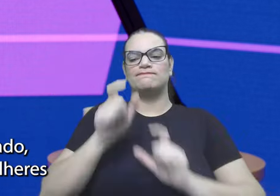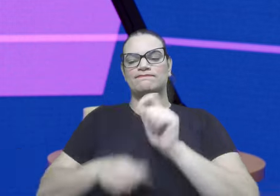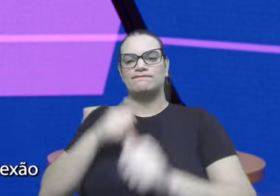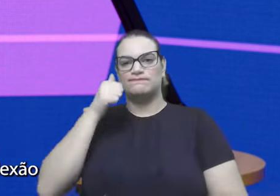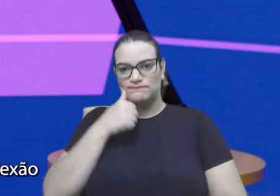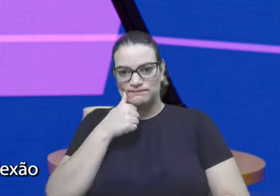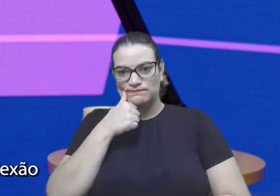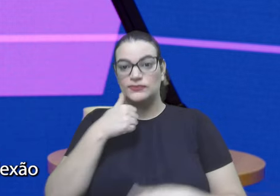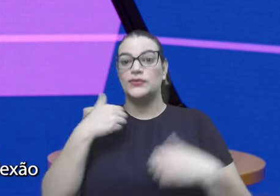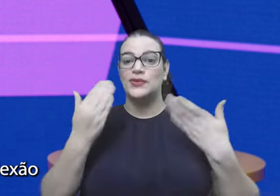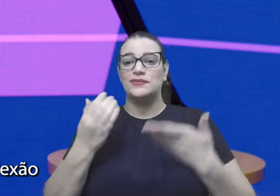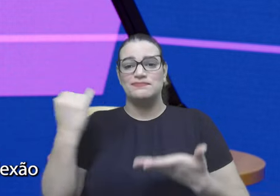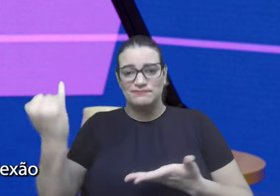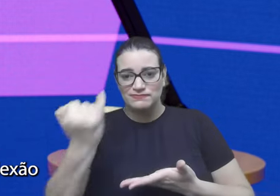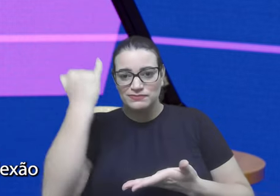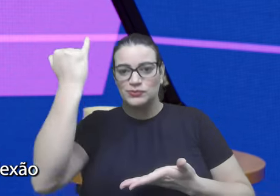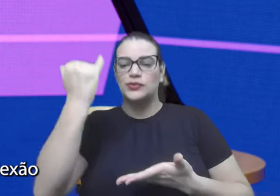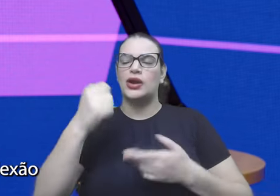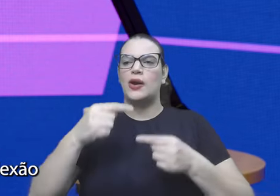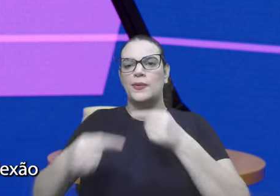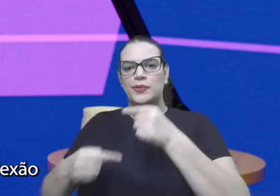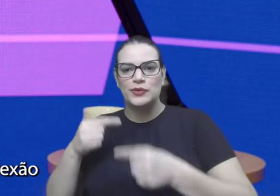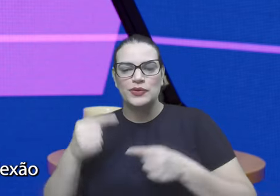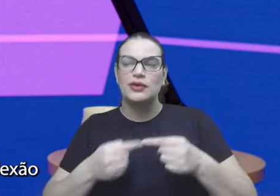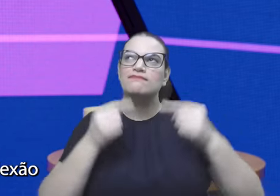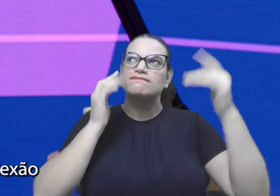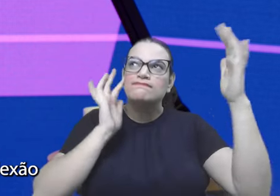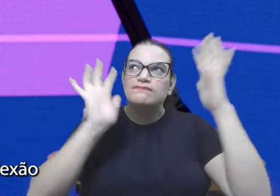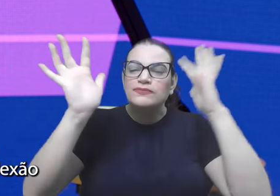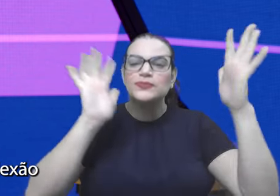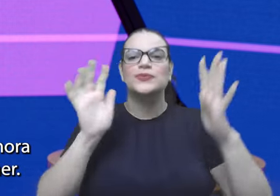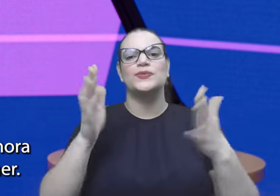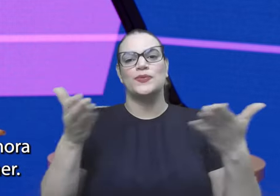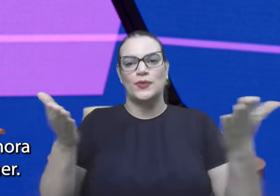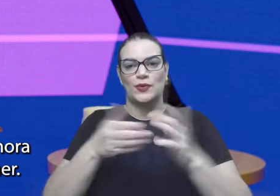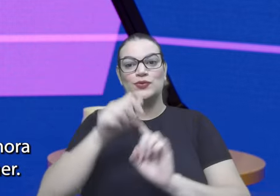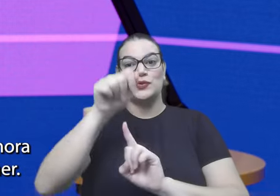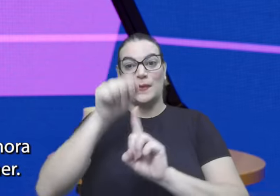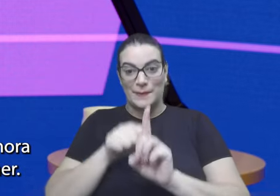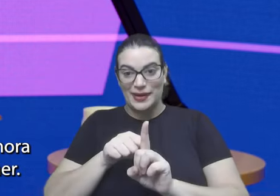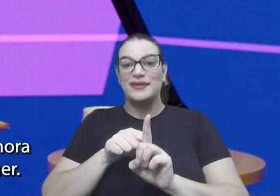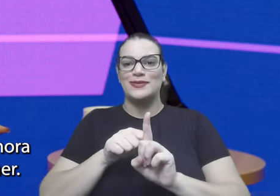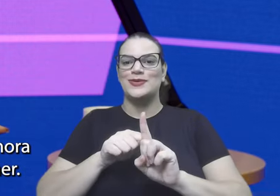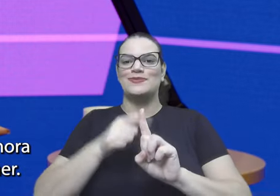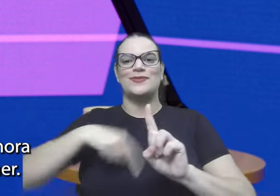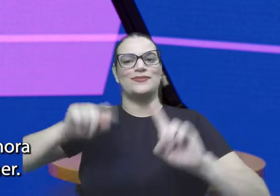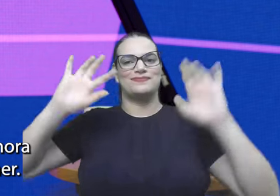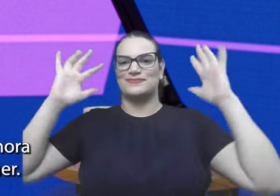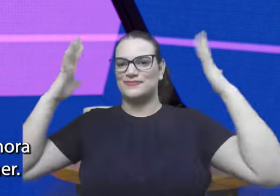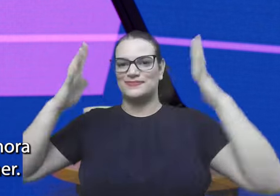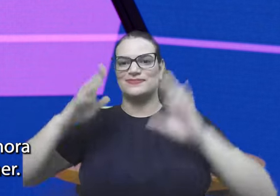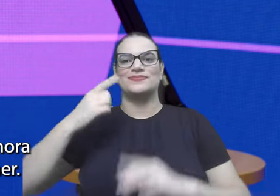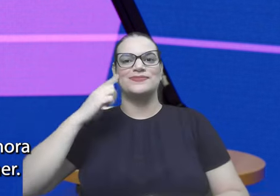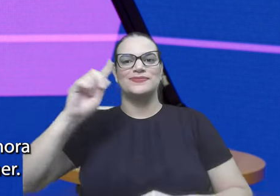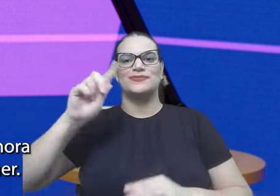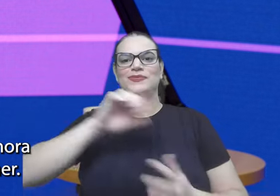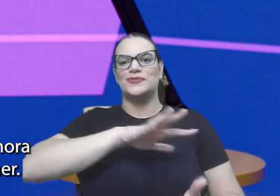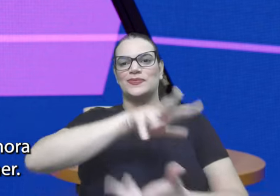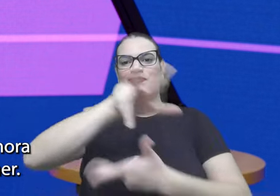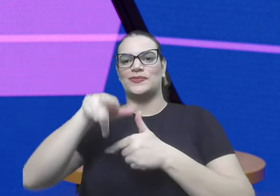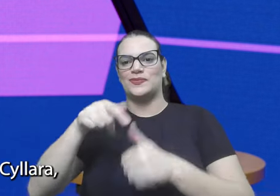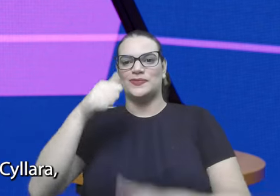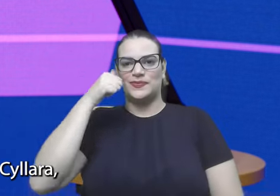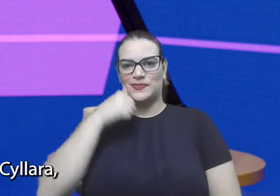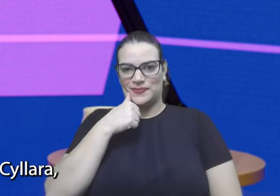mulheres e nada mais importante trazer essa discussão essa reflexão no mês Onde a gente comemora o Dia Internacional da